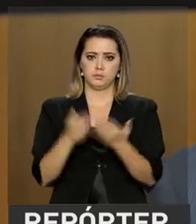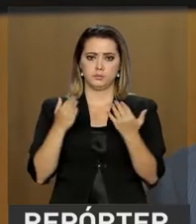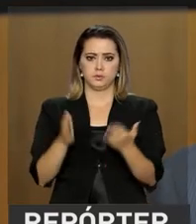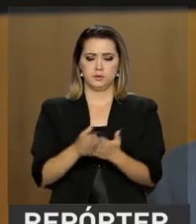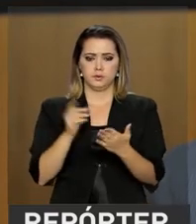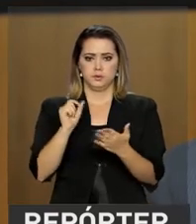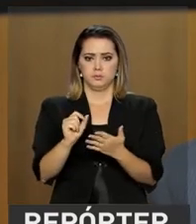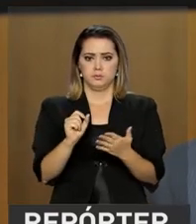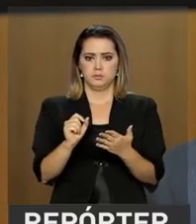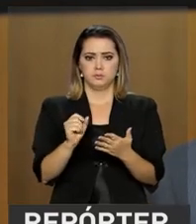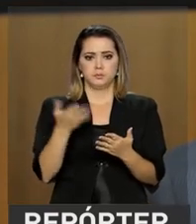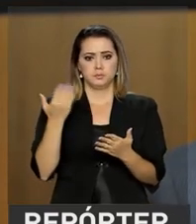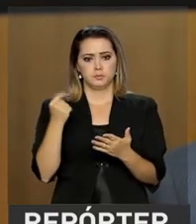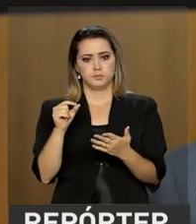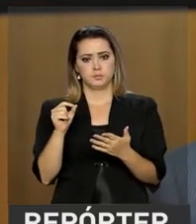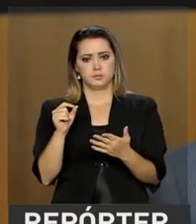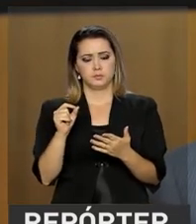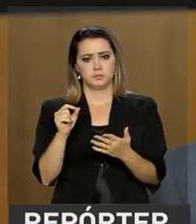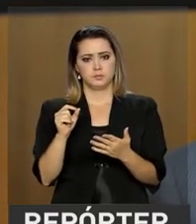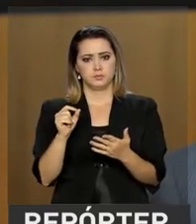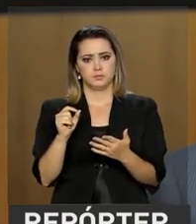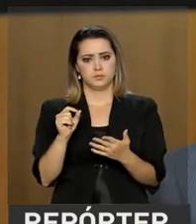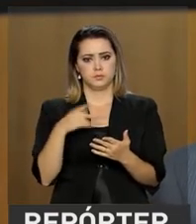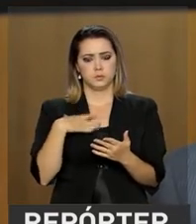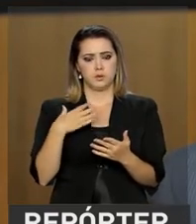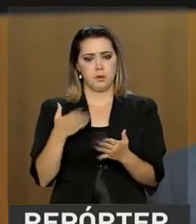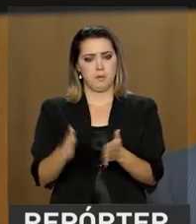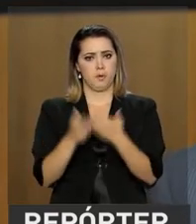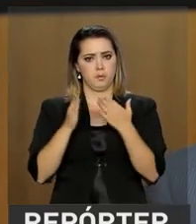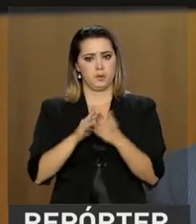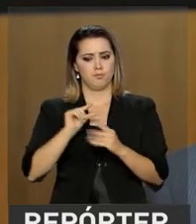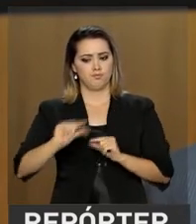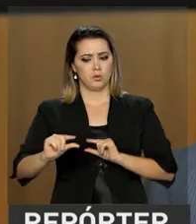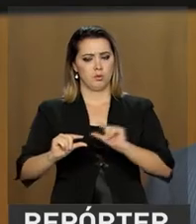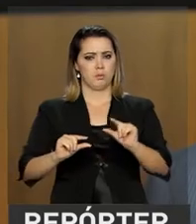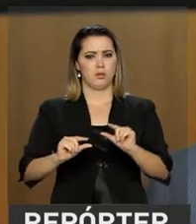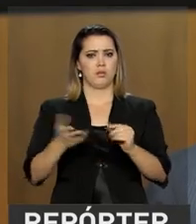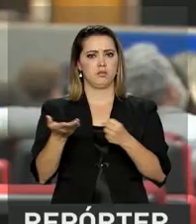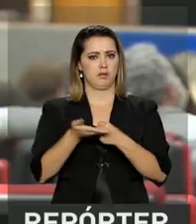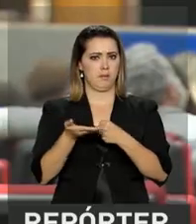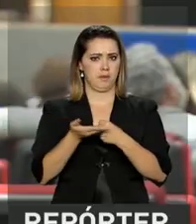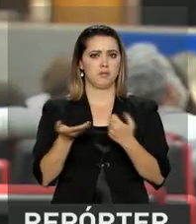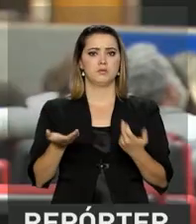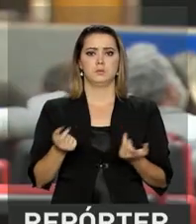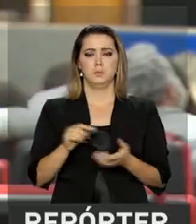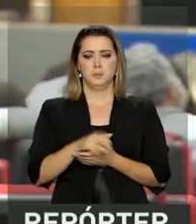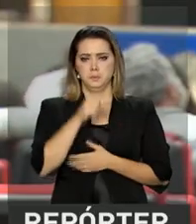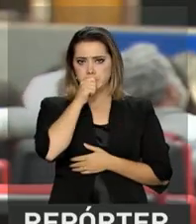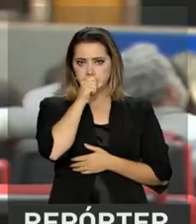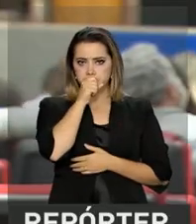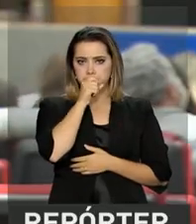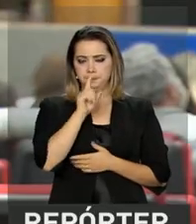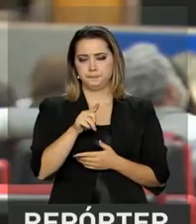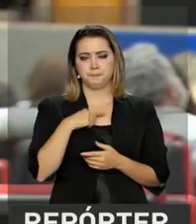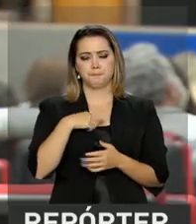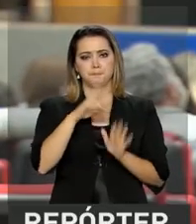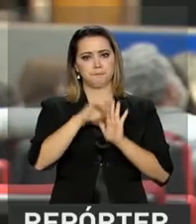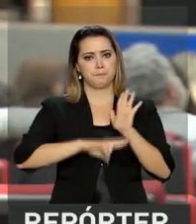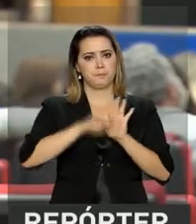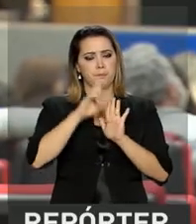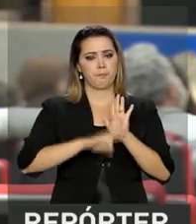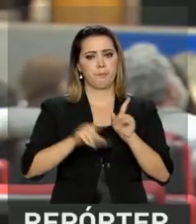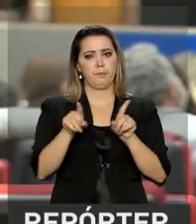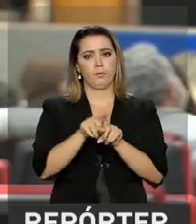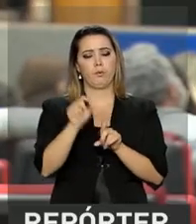análise no momento presente com um nível de pobreza muito menores que que a média regional o relatório de desenvolvimento rural do